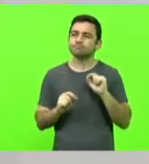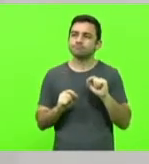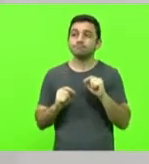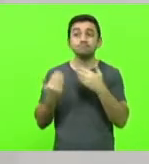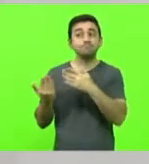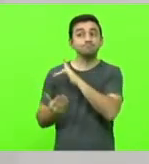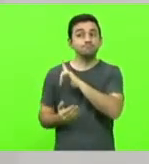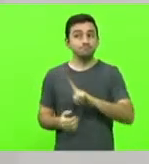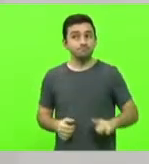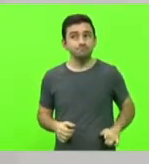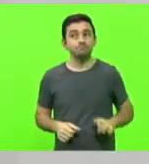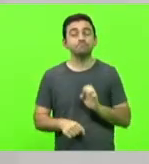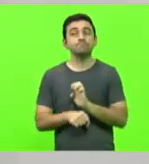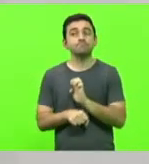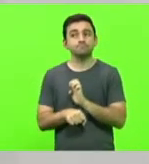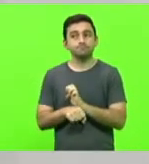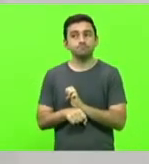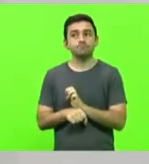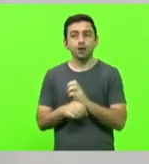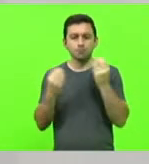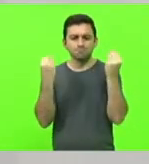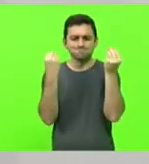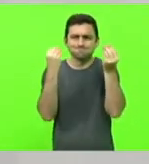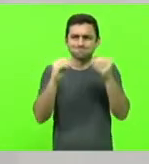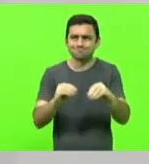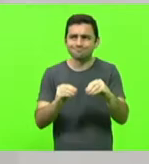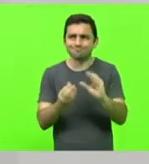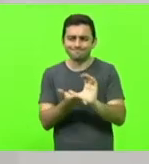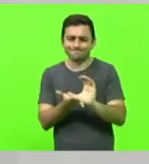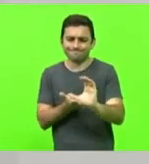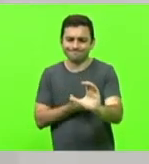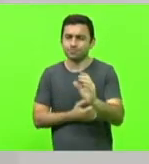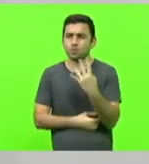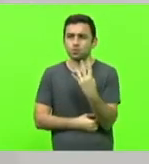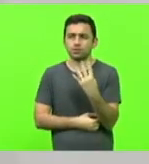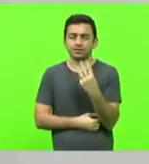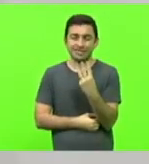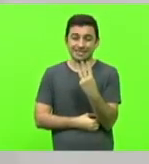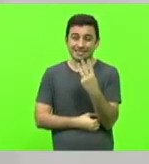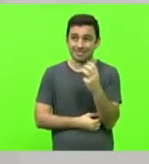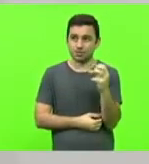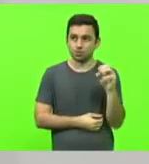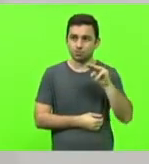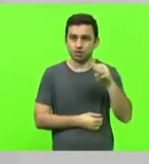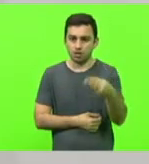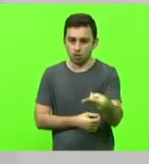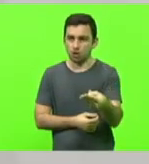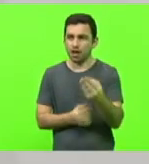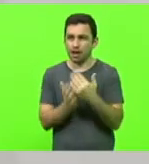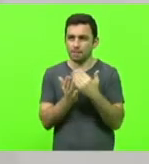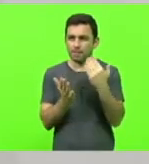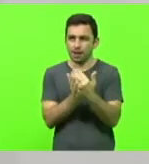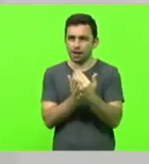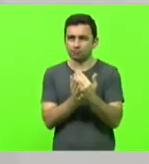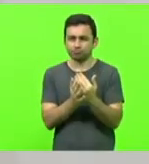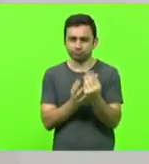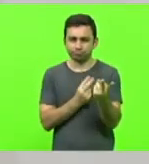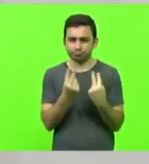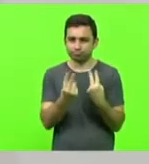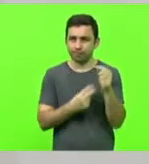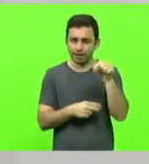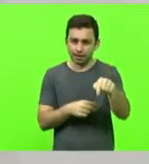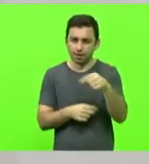governo do Estado colocou 300 milhões para acelerar a duplicação da